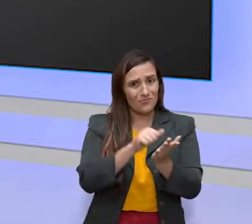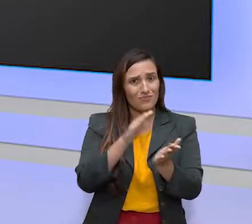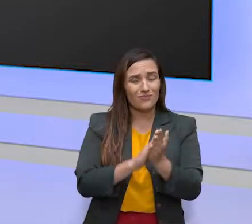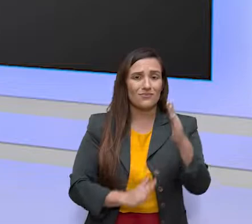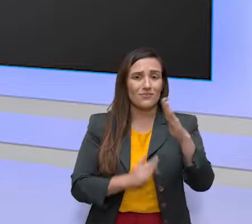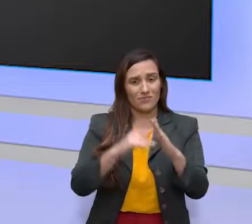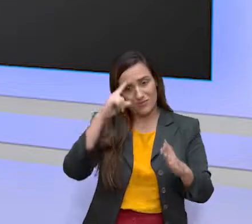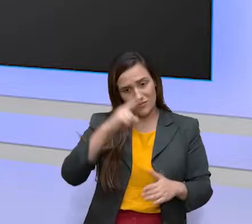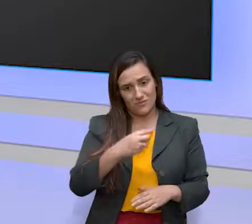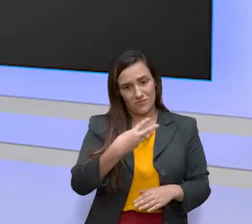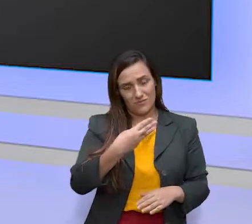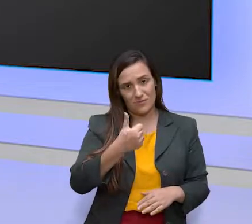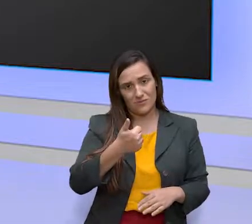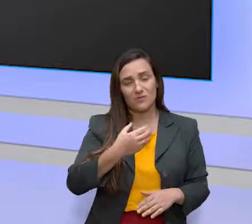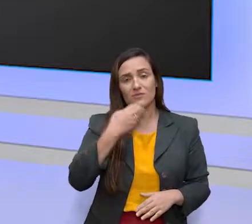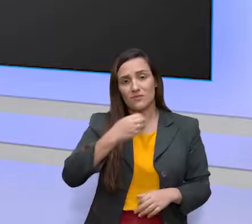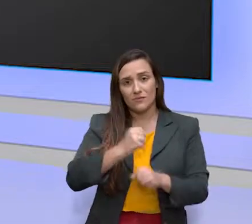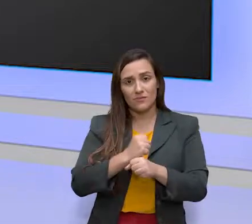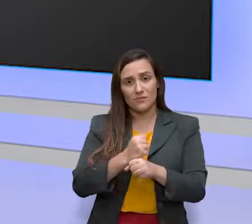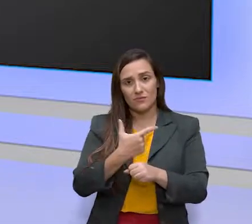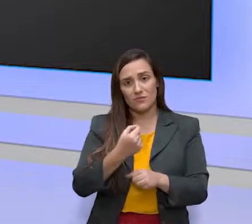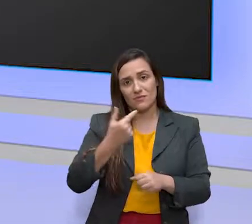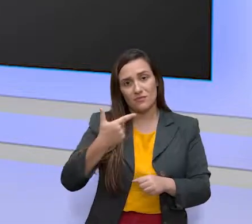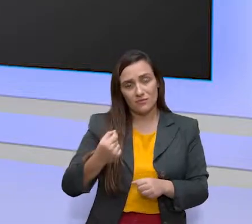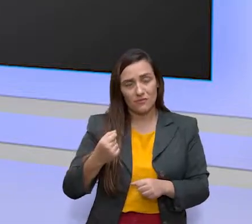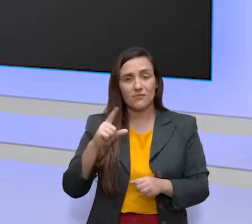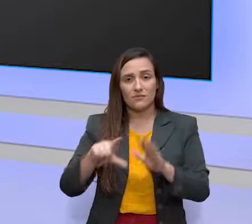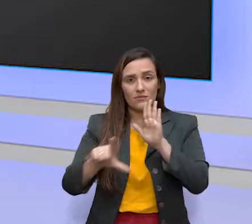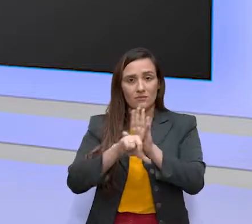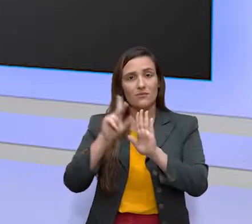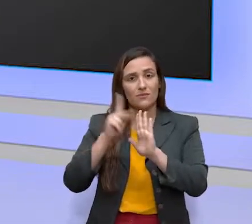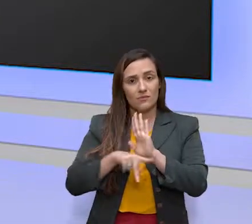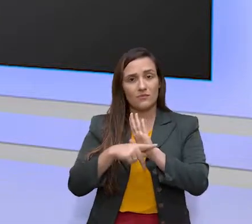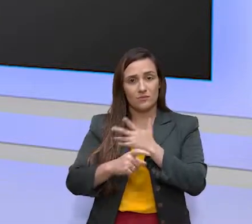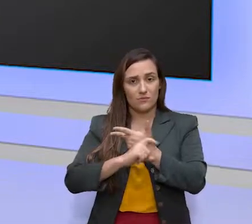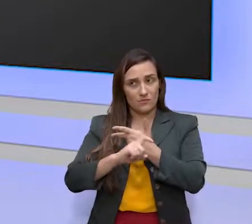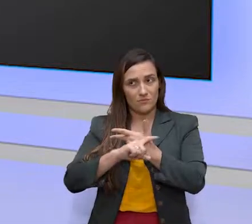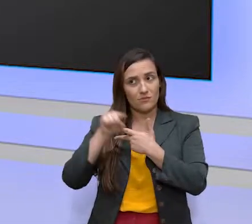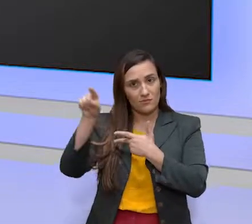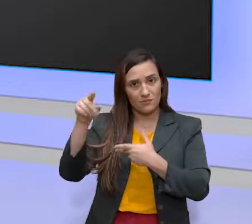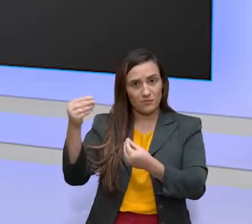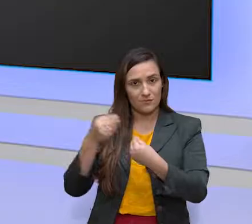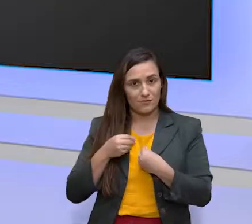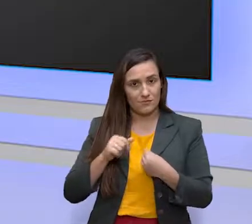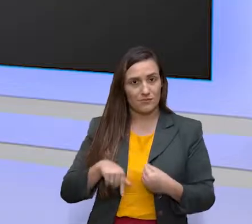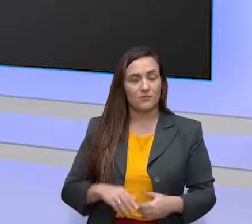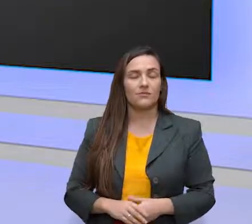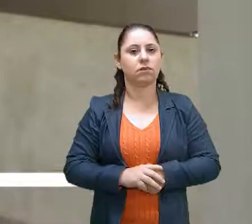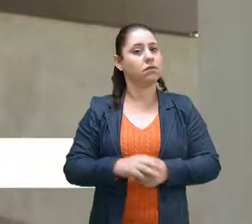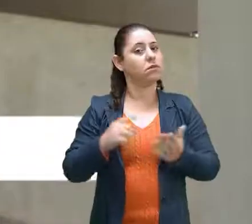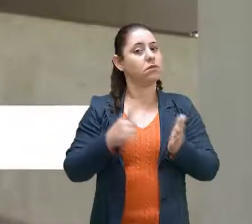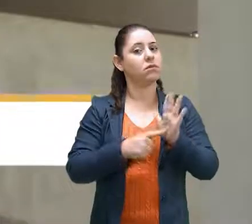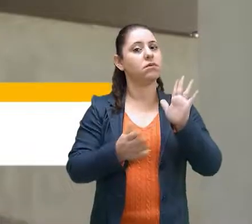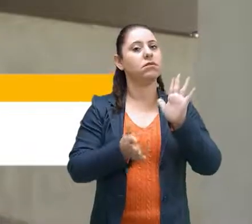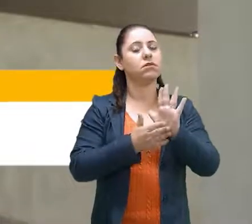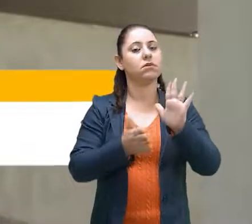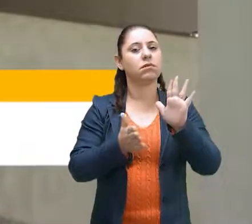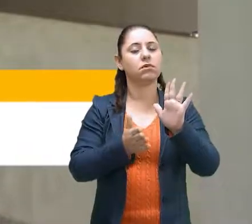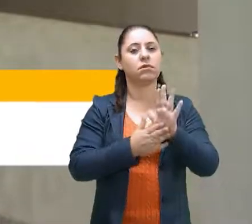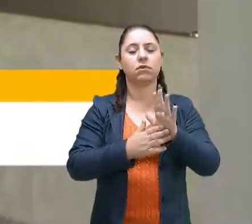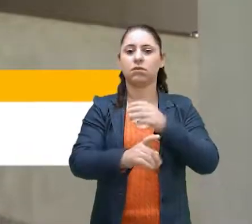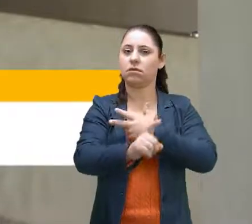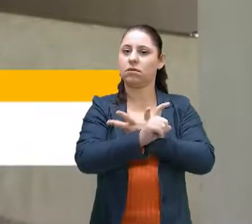consolidadas até 31 de dezembro de 2020. O projeto é de autoria do Poder Executivo. De acordo com